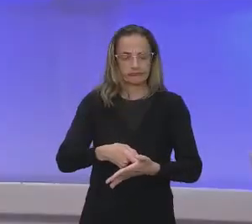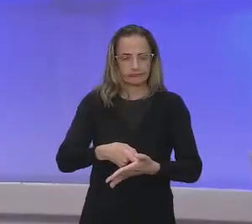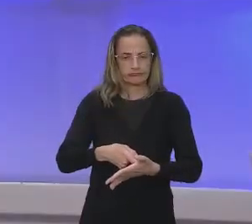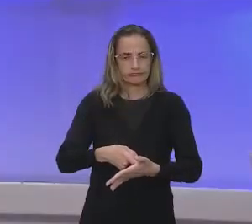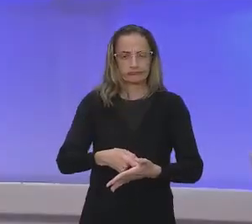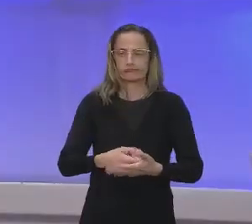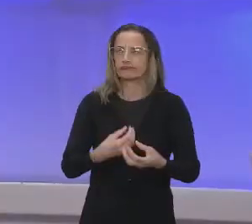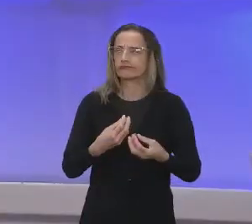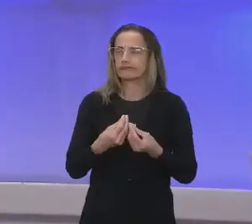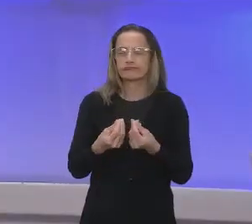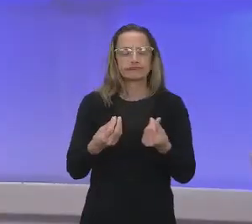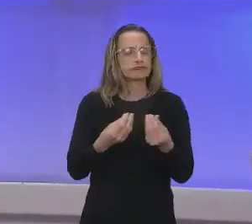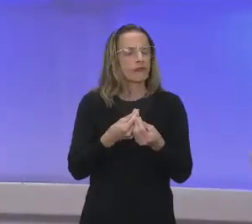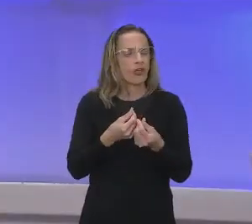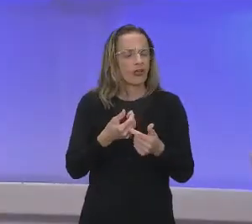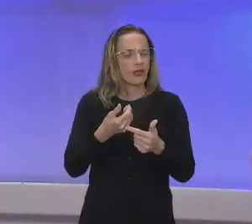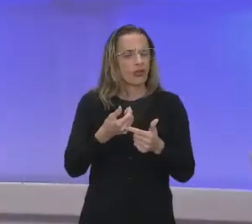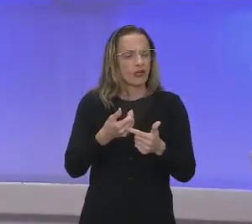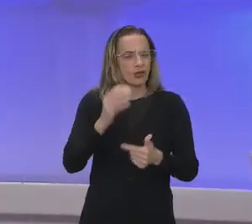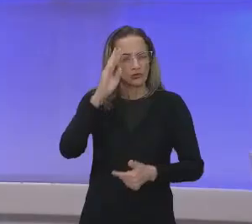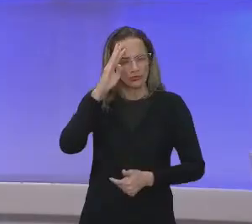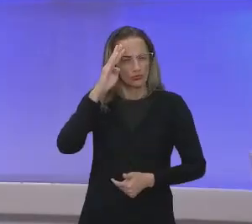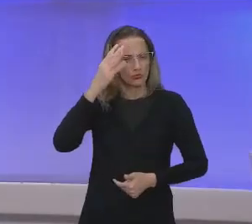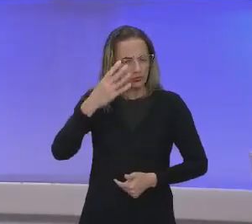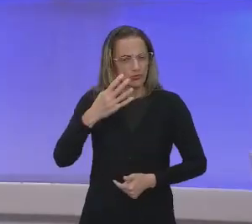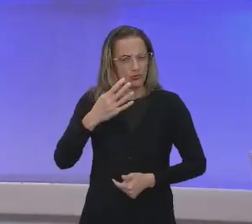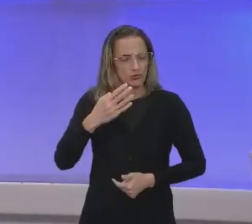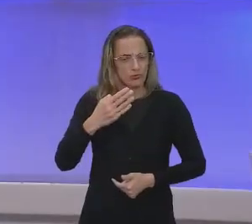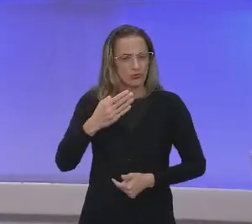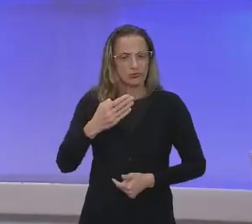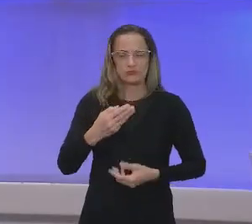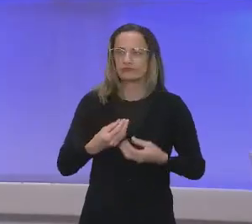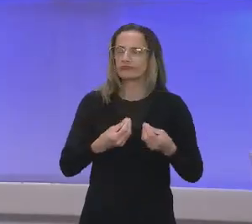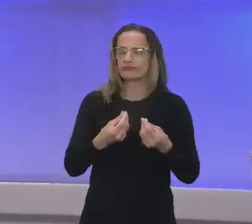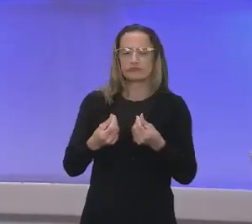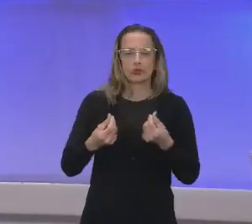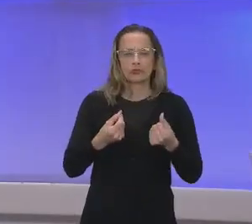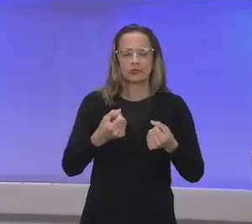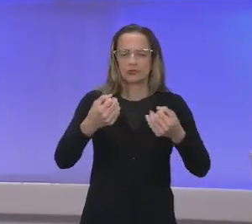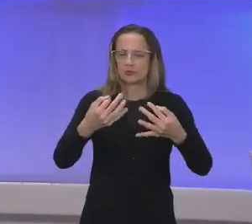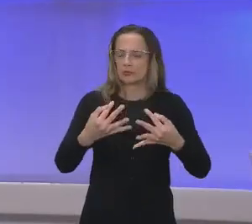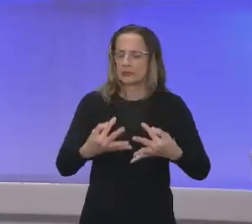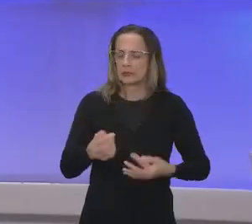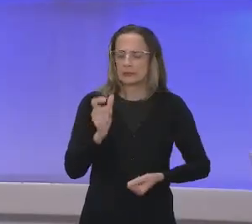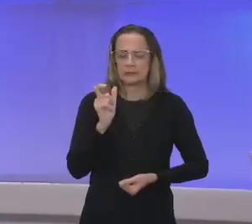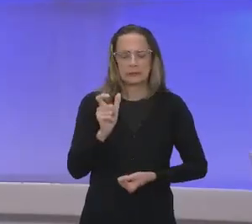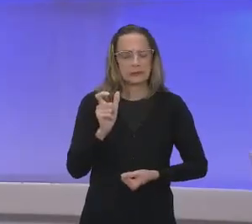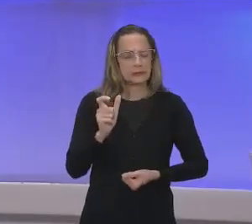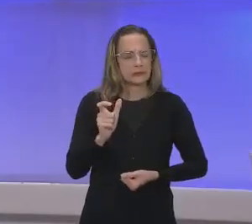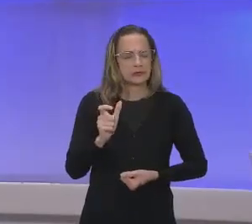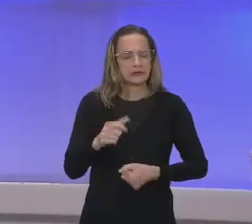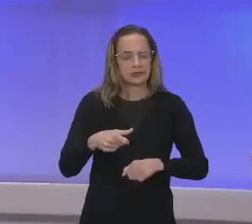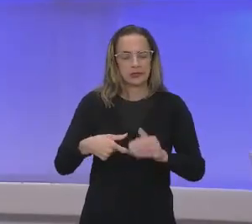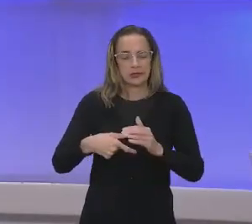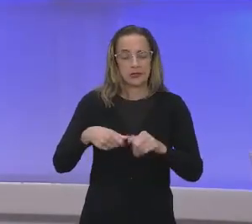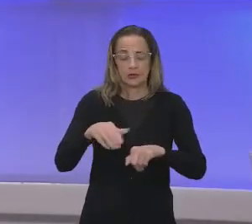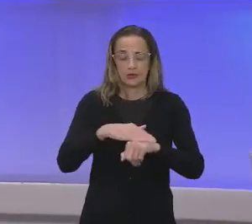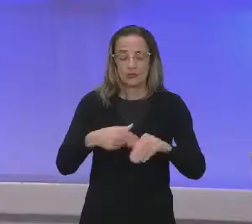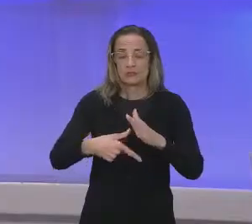são soluções, vamos dizer assim, que palavra que eu usei quando a gente estava